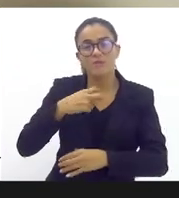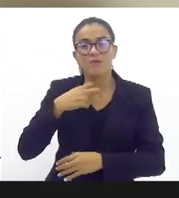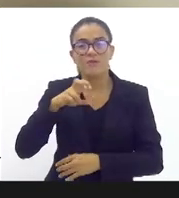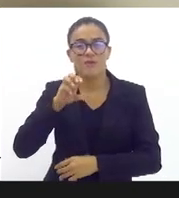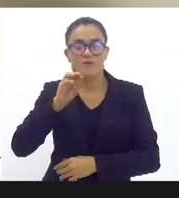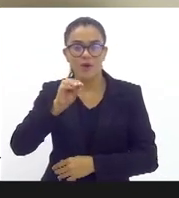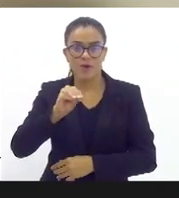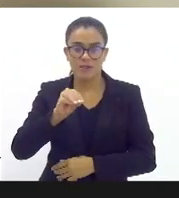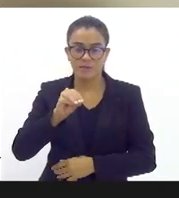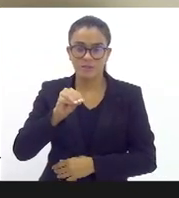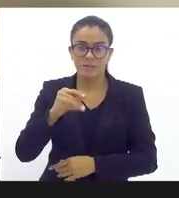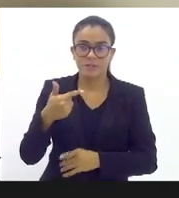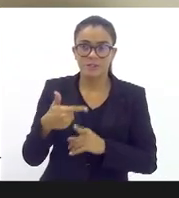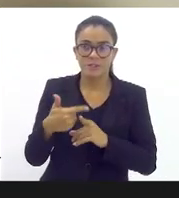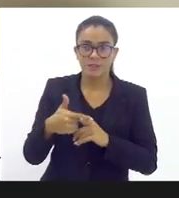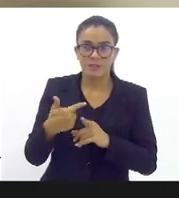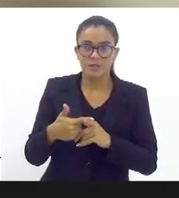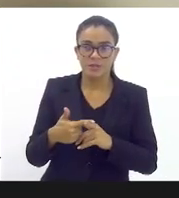Voz